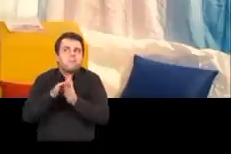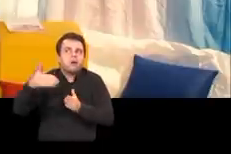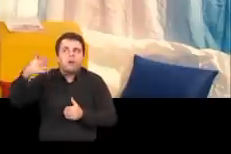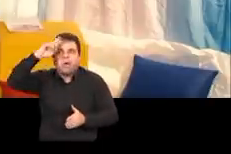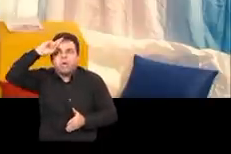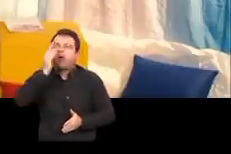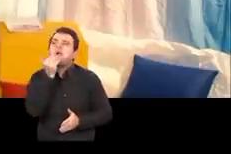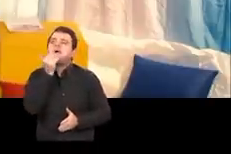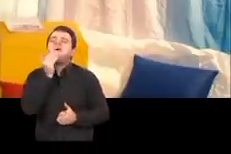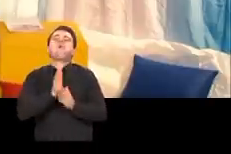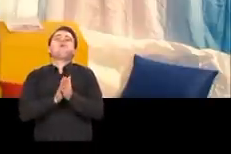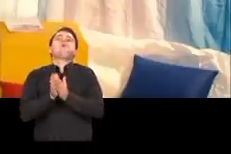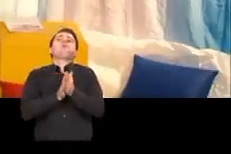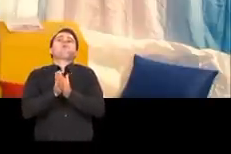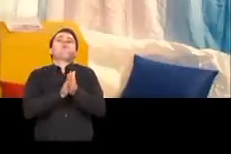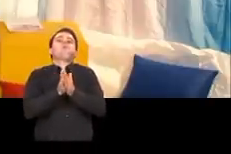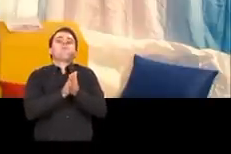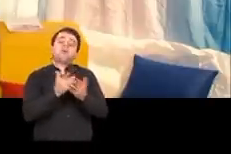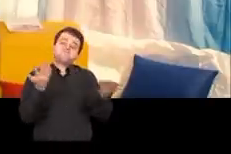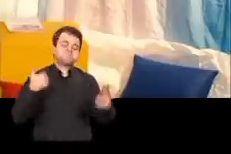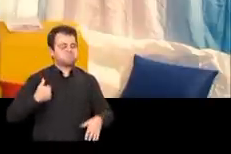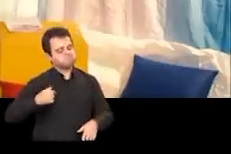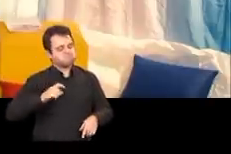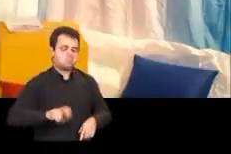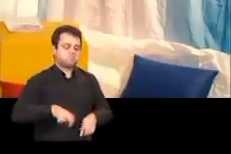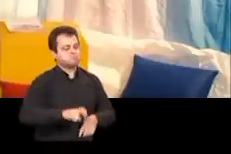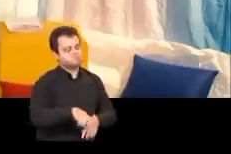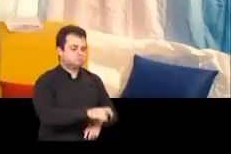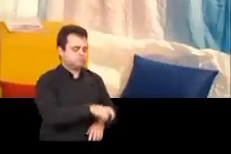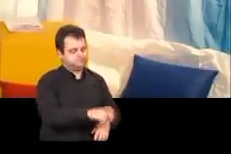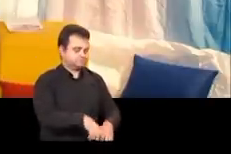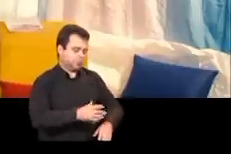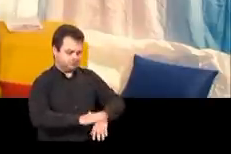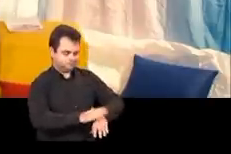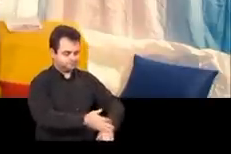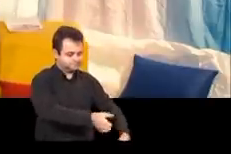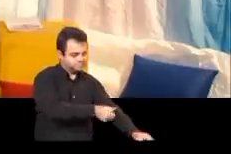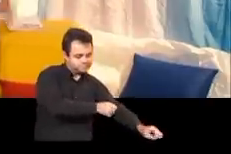almoço. O vovô foi para a horta colher o rabanete.